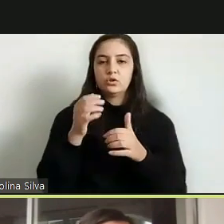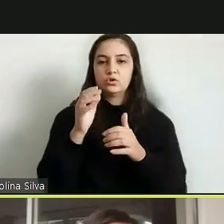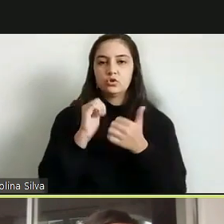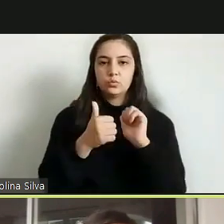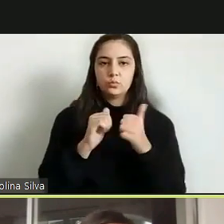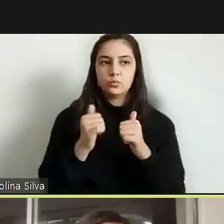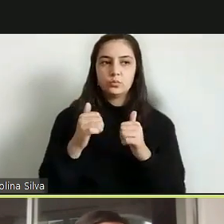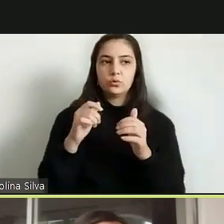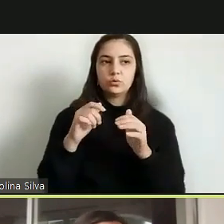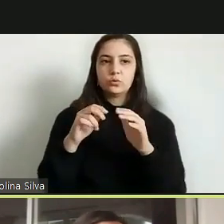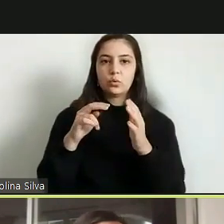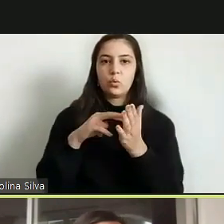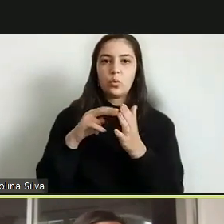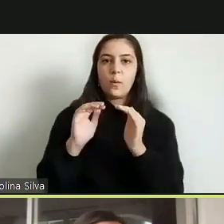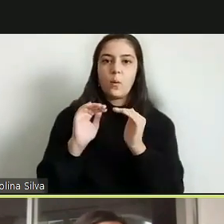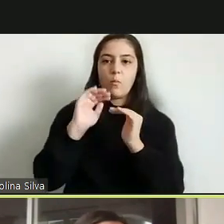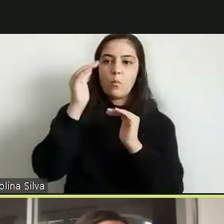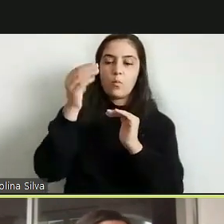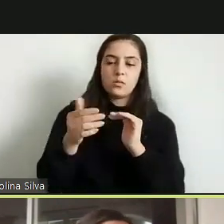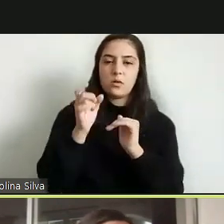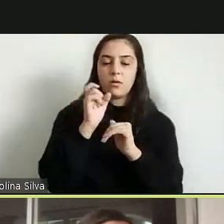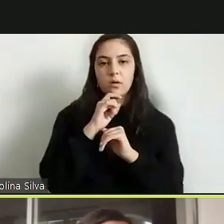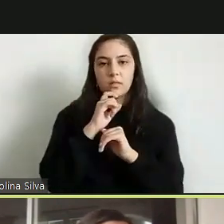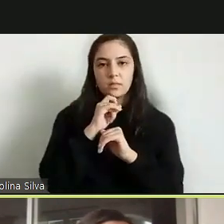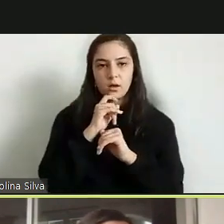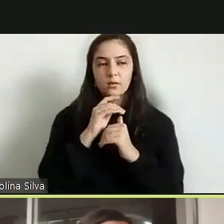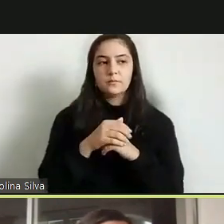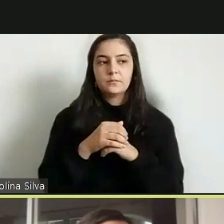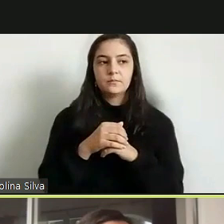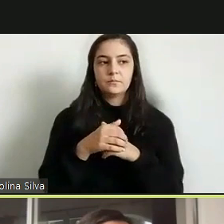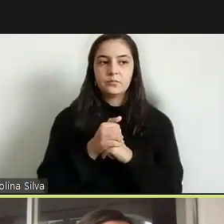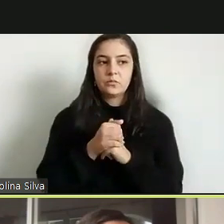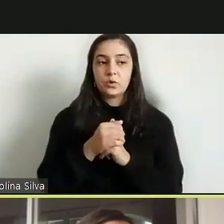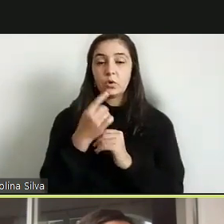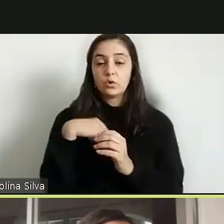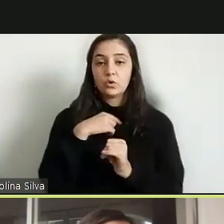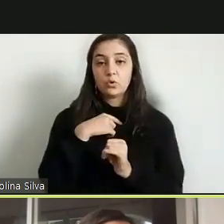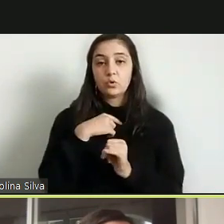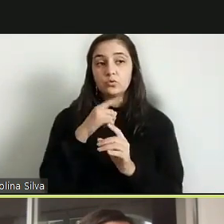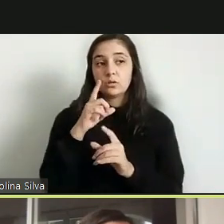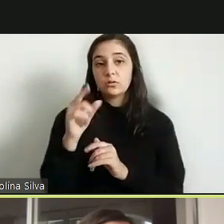montanha, tudo concentrado no mesmo vale. E eles estão nos detalhes.